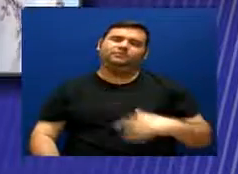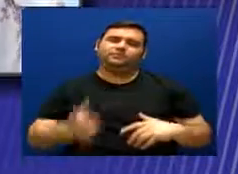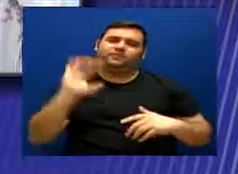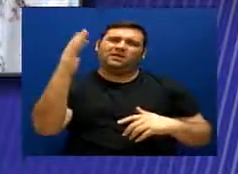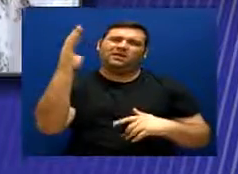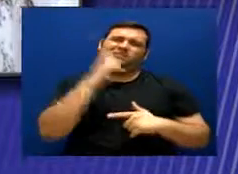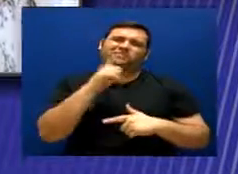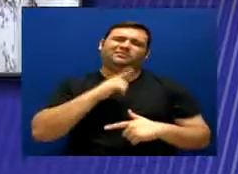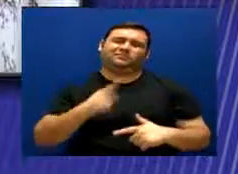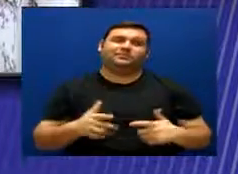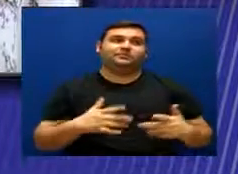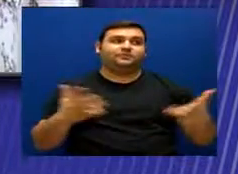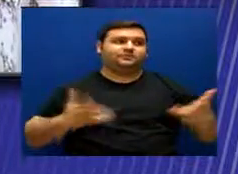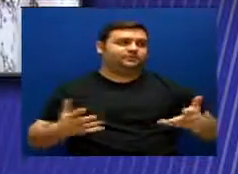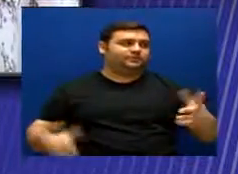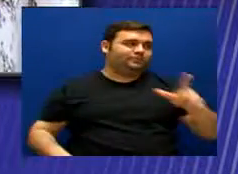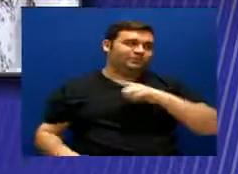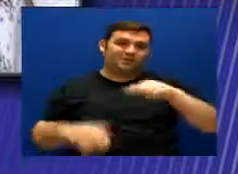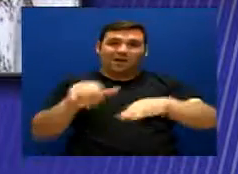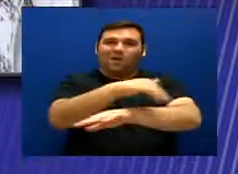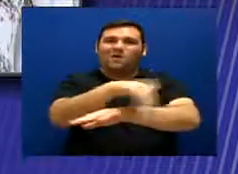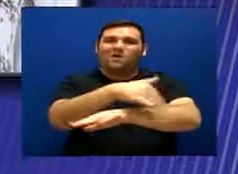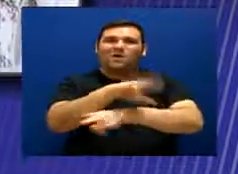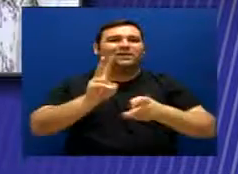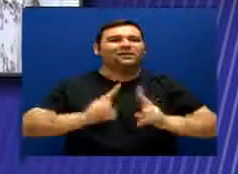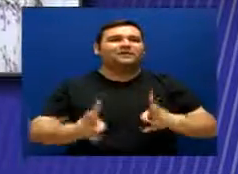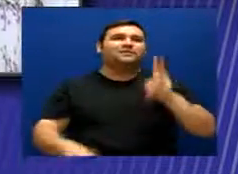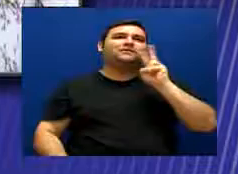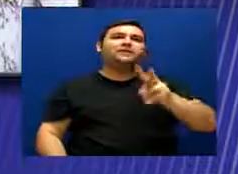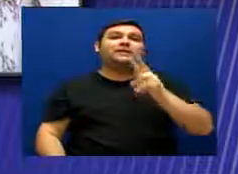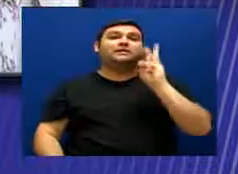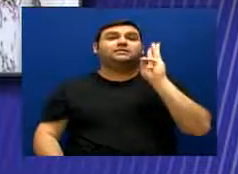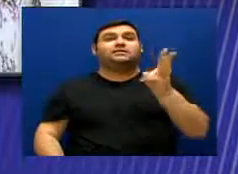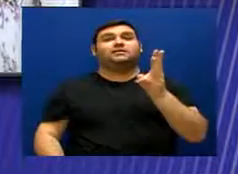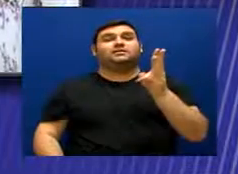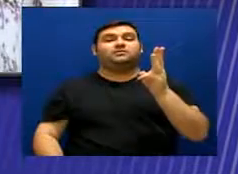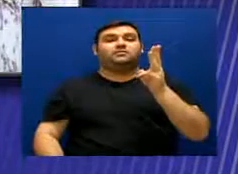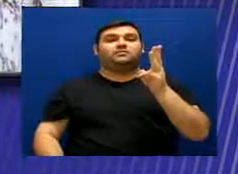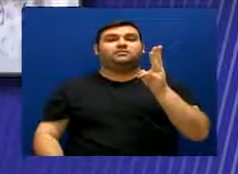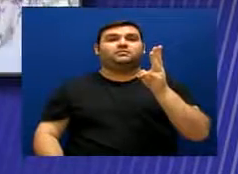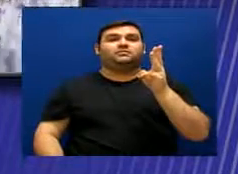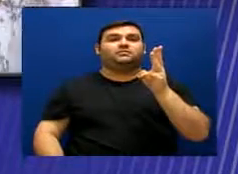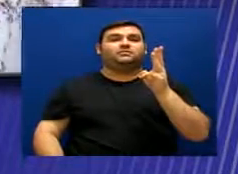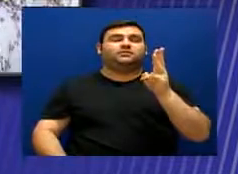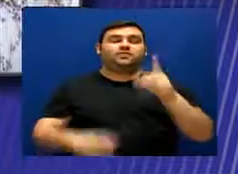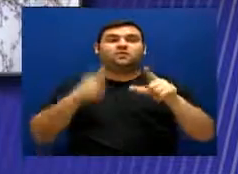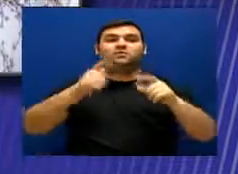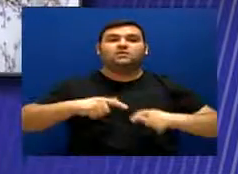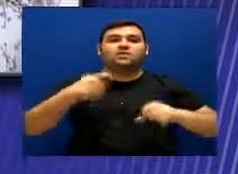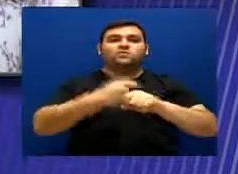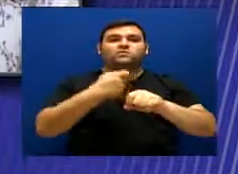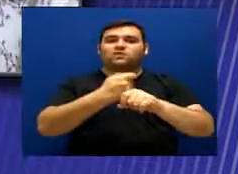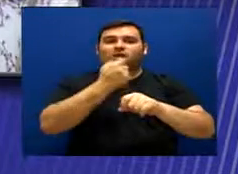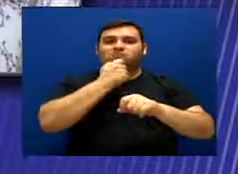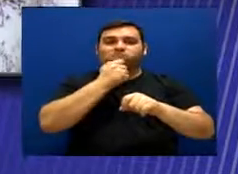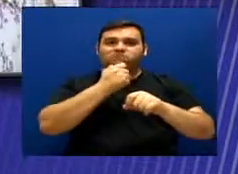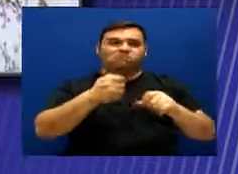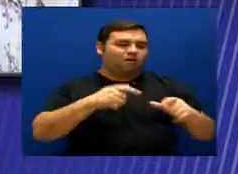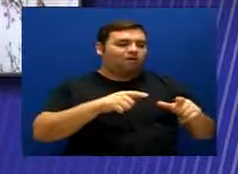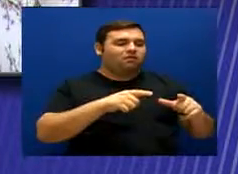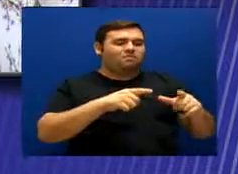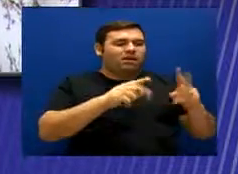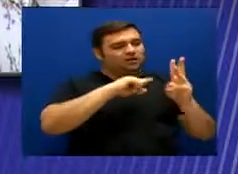frentes das suas casas. Essa rua que eu passo sempre, eu vejo, tem três hoje, só onde não se construiu. Quando se construir, essas três